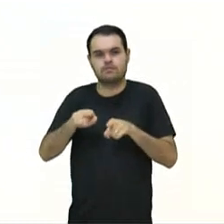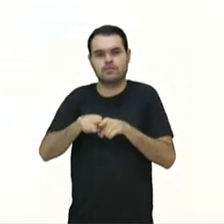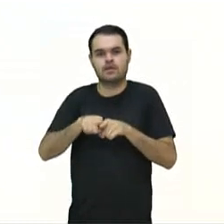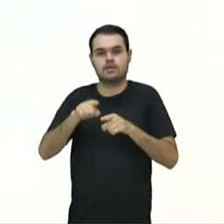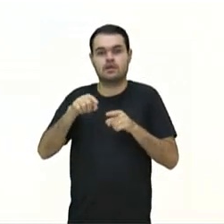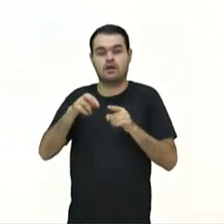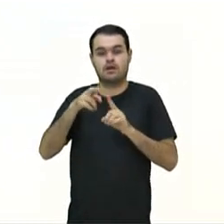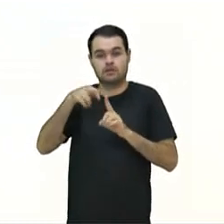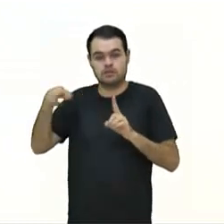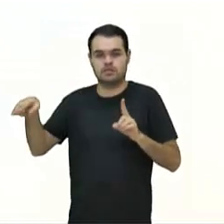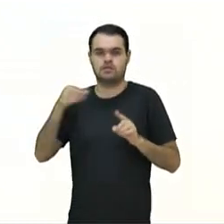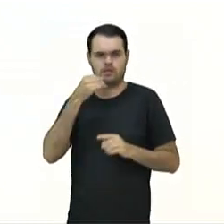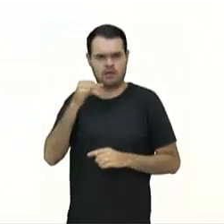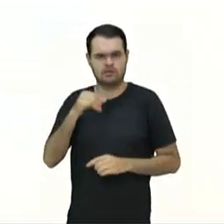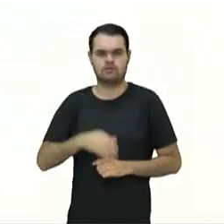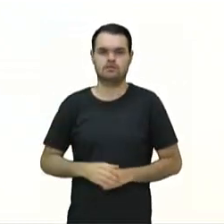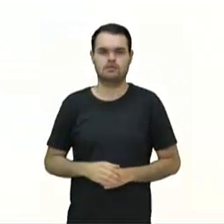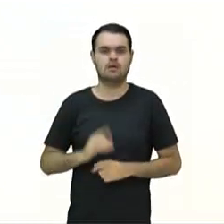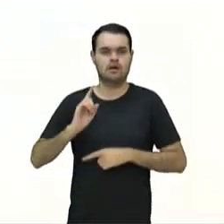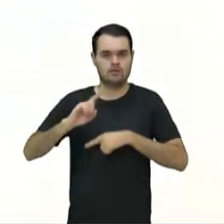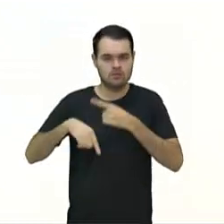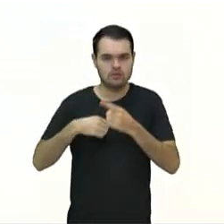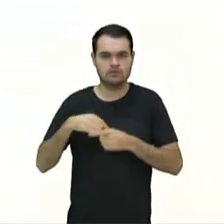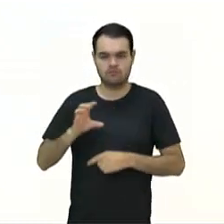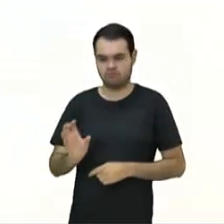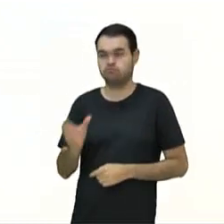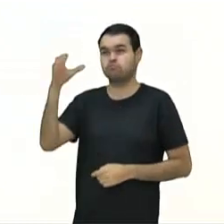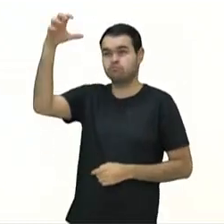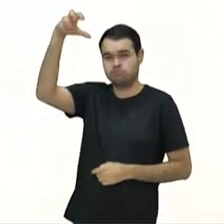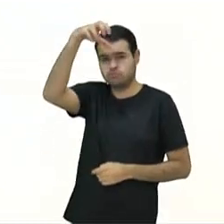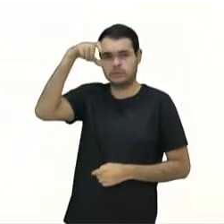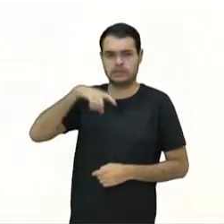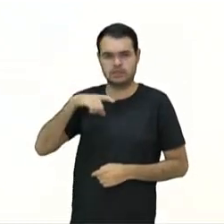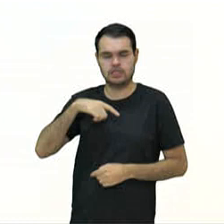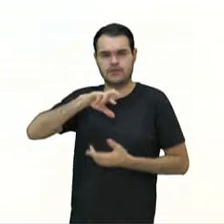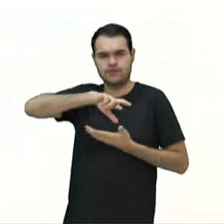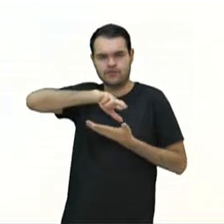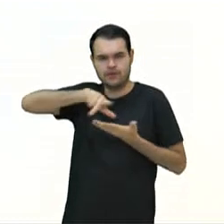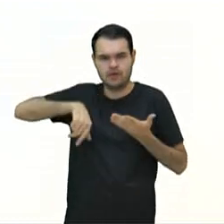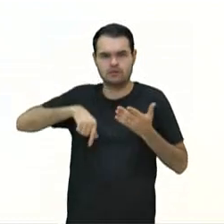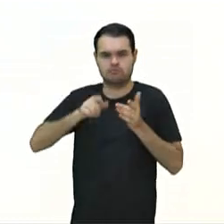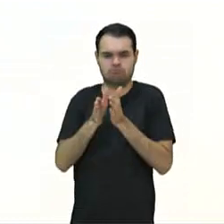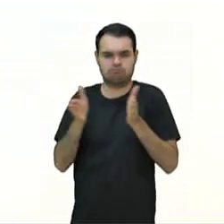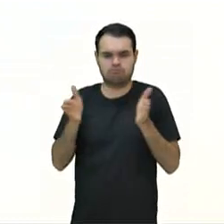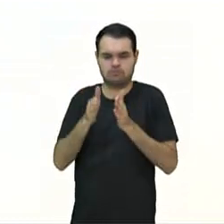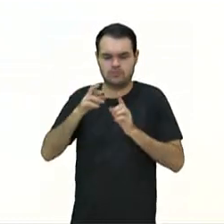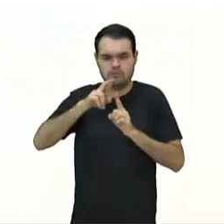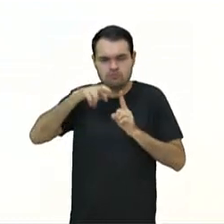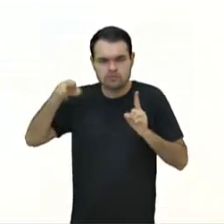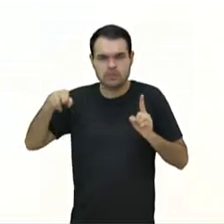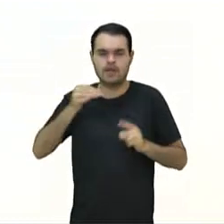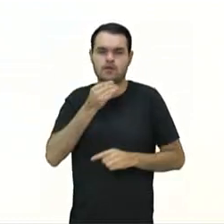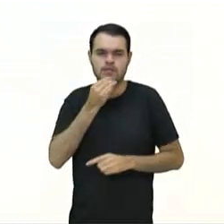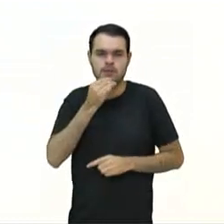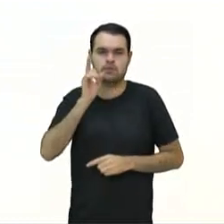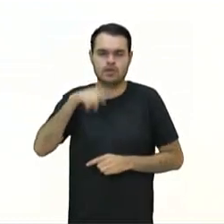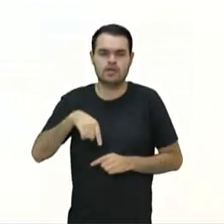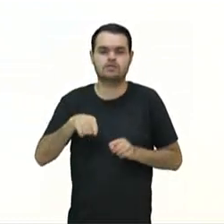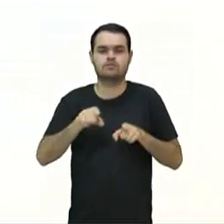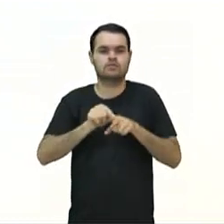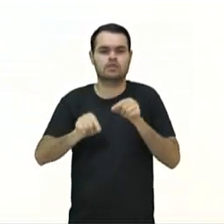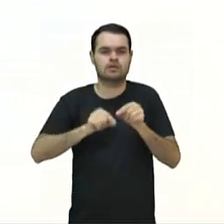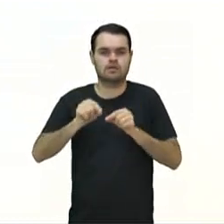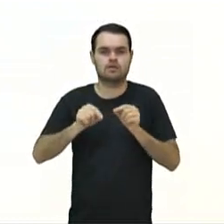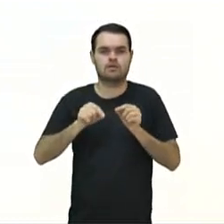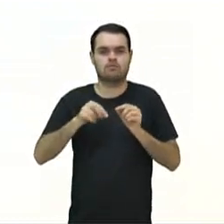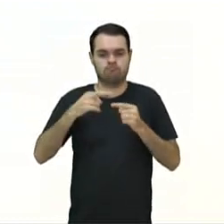A próxima. Um chuveiro elétrico com várias resistências de tamanhos diferentes é um exemplo de resistor variável.